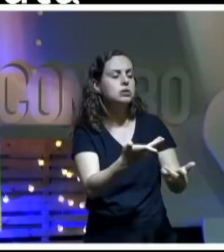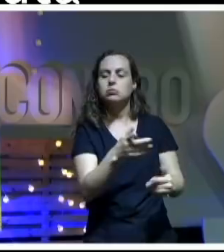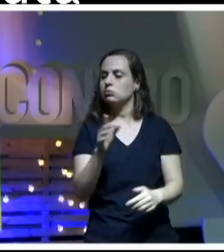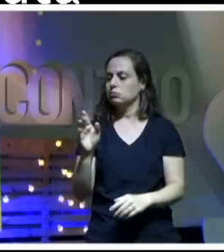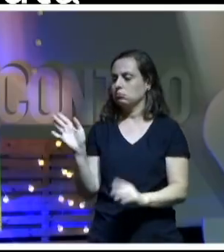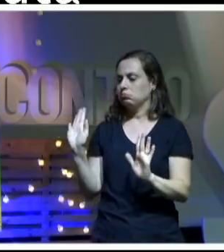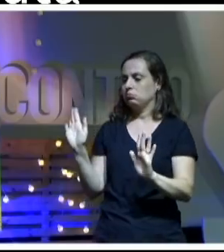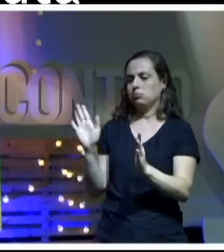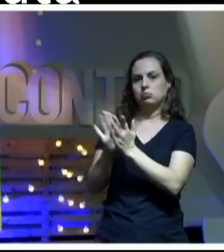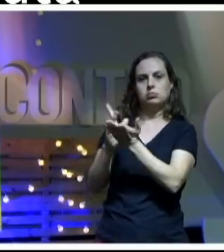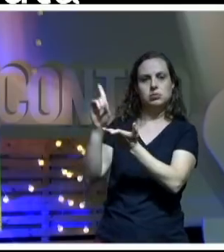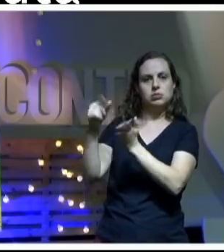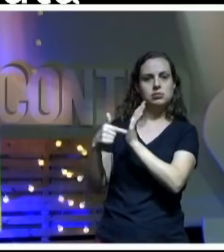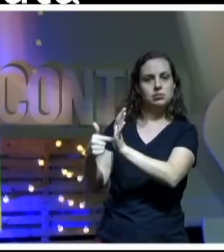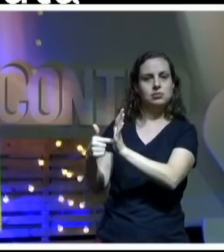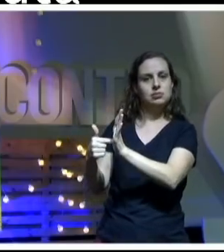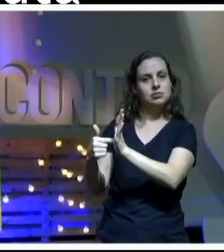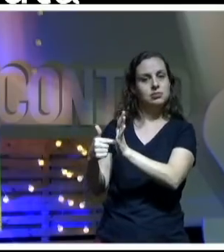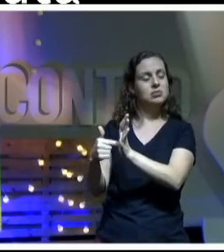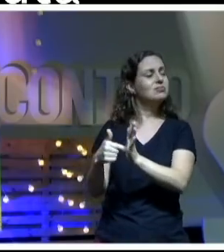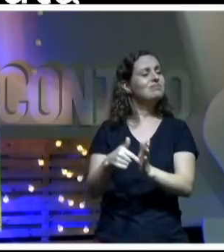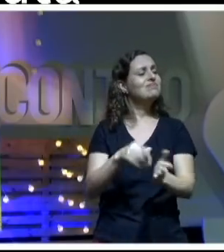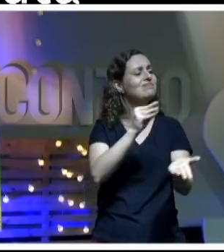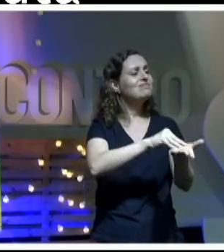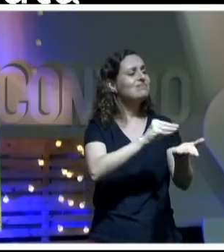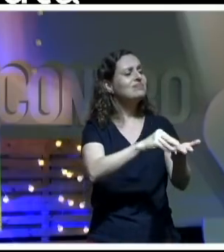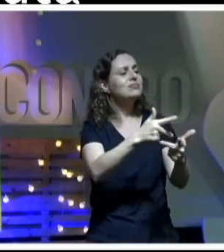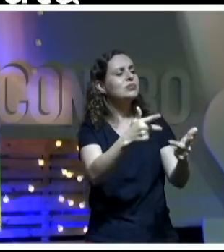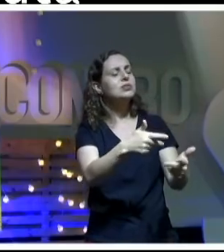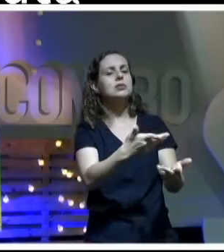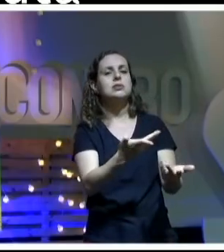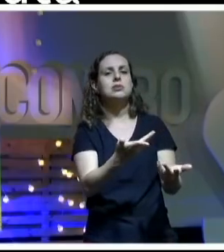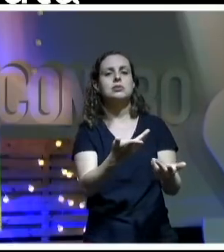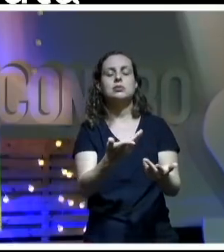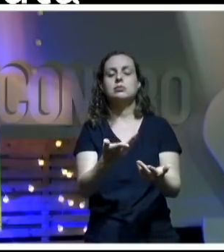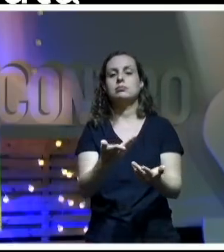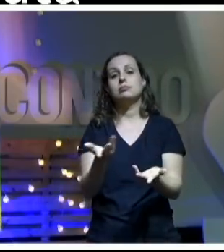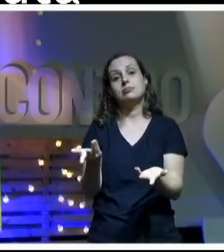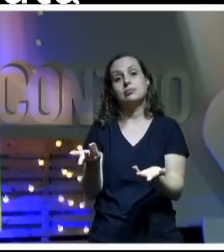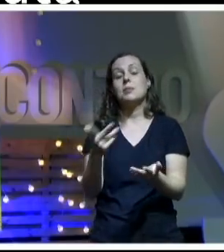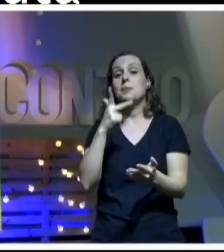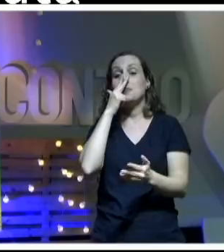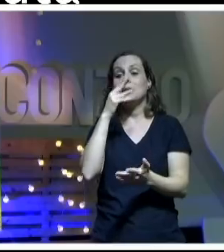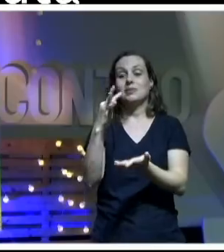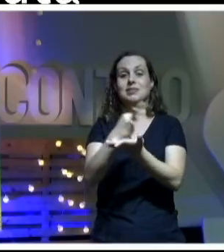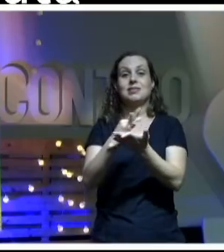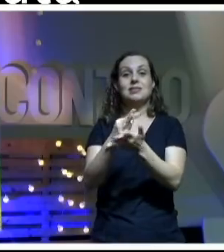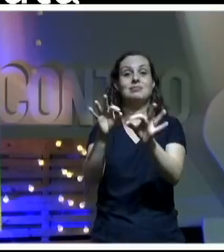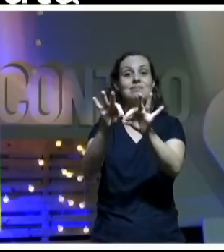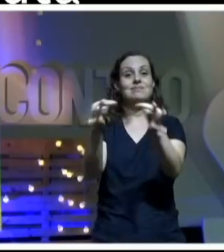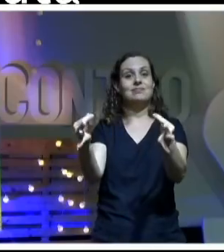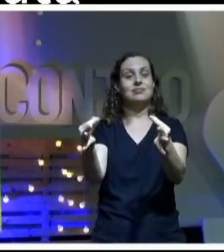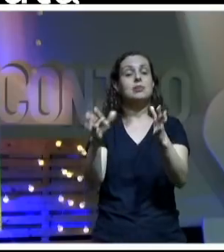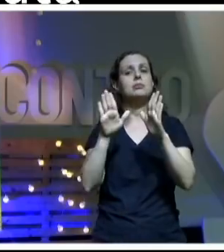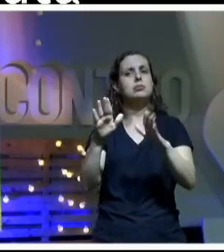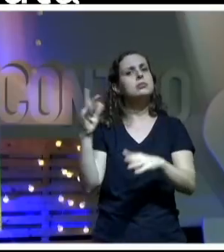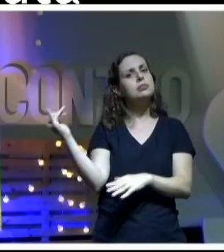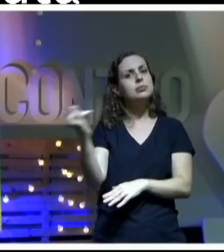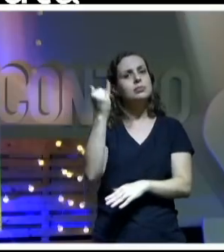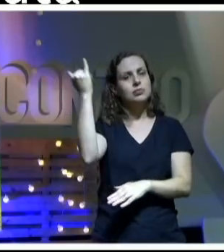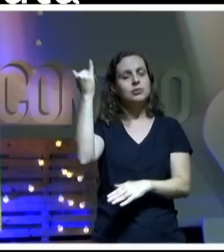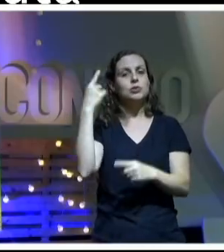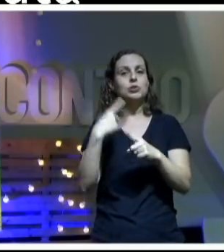e se ele busca cientificidade e libby cota a bíblia toda fez os ministros a